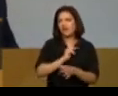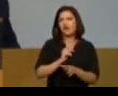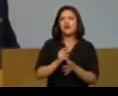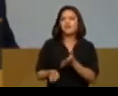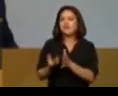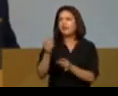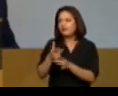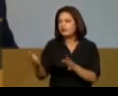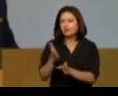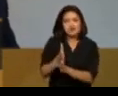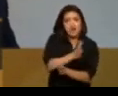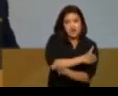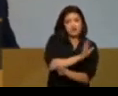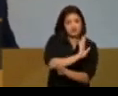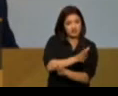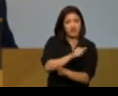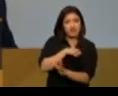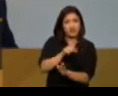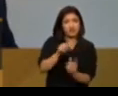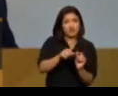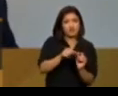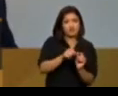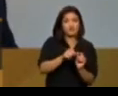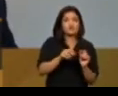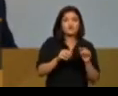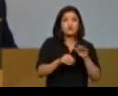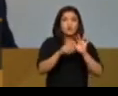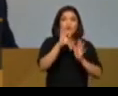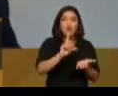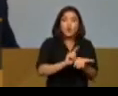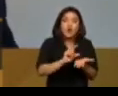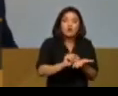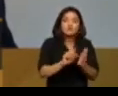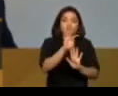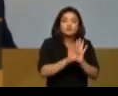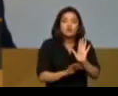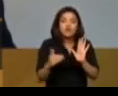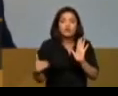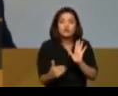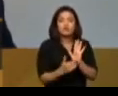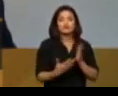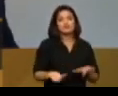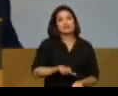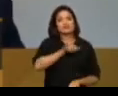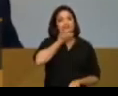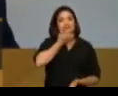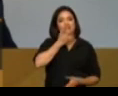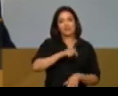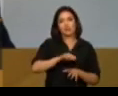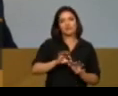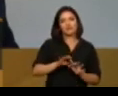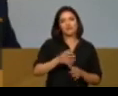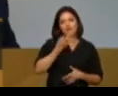de refinarias, etc., etc. E eu termino este artigo, e me perdoe mais uma vez por me